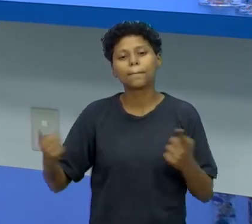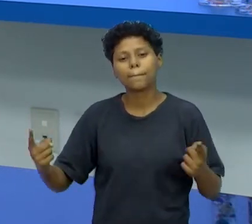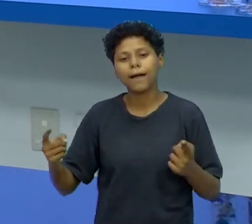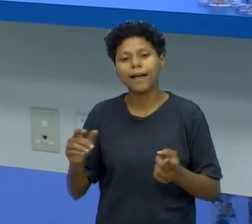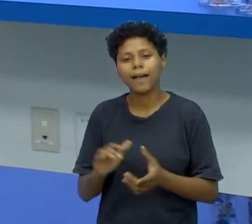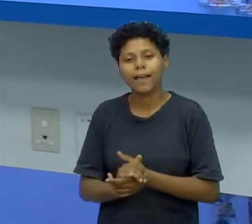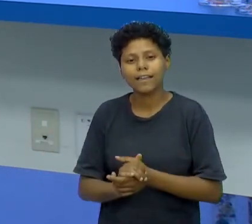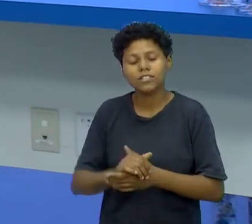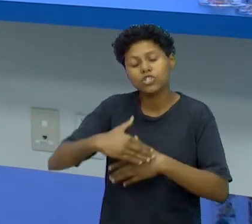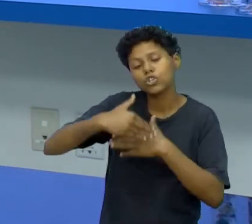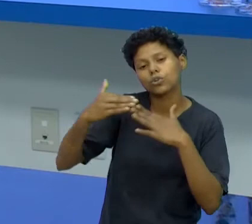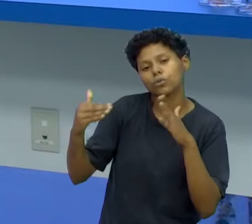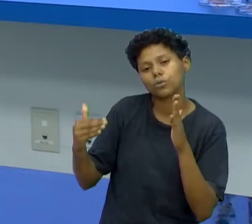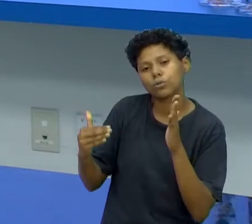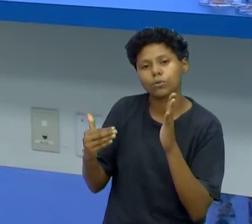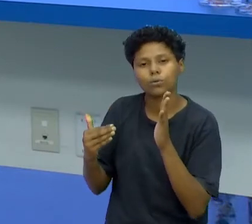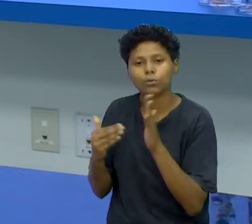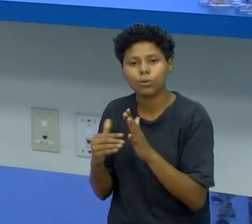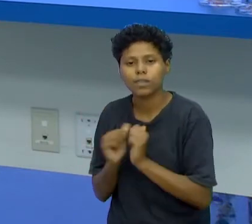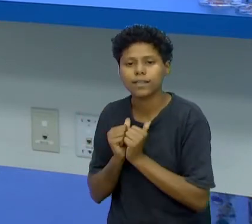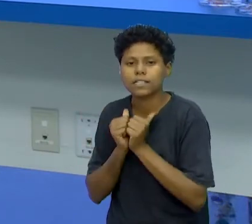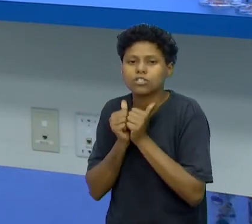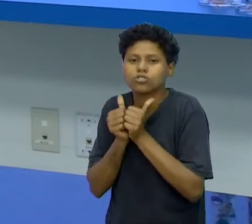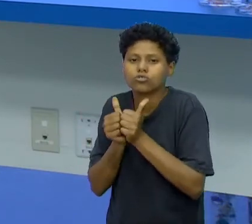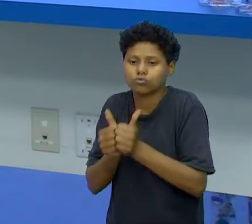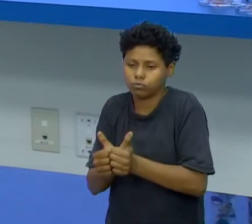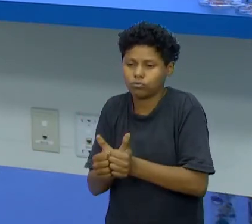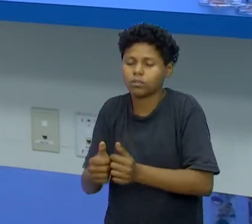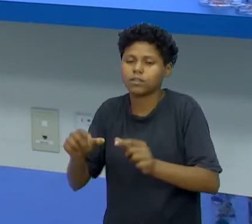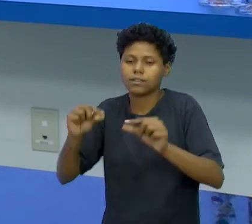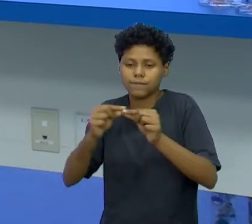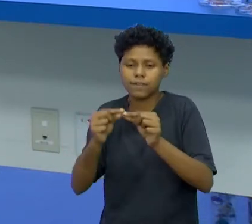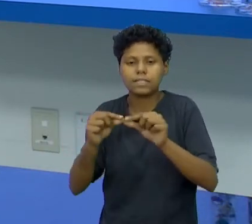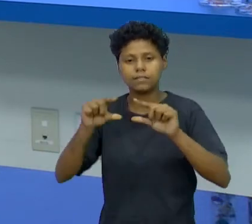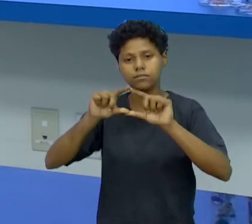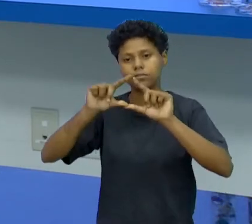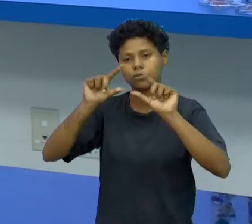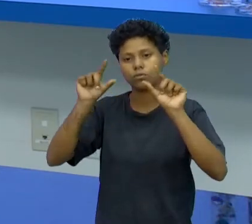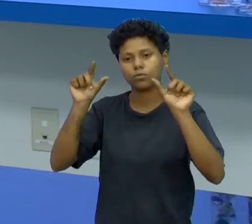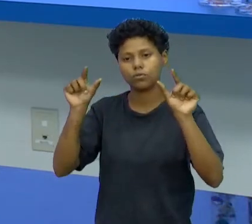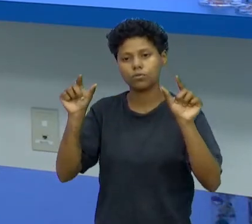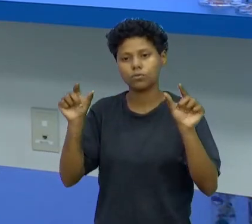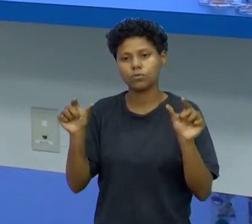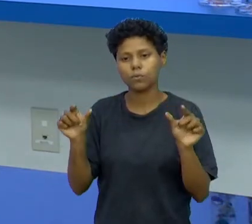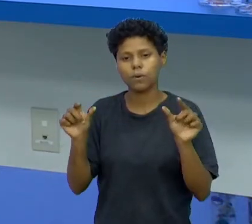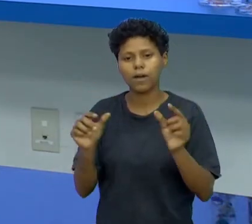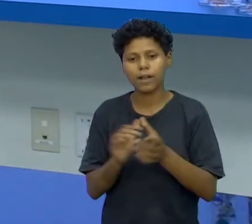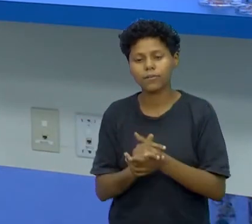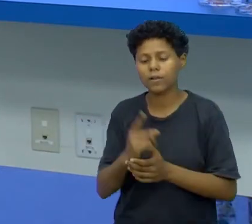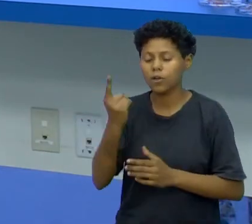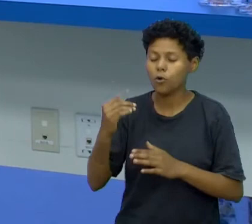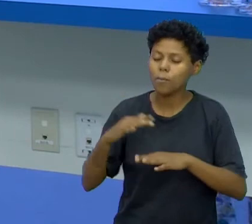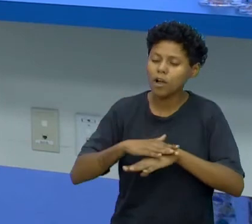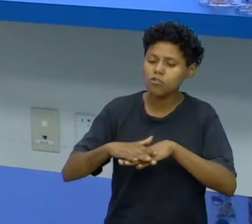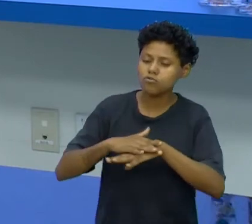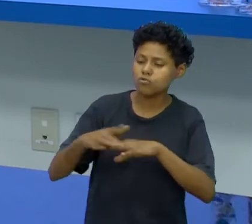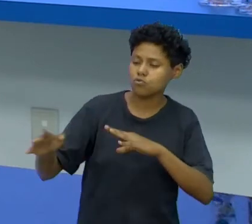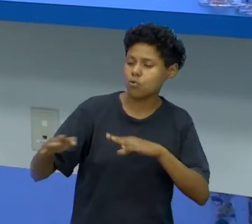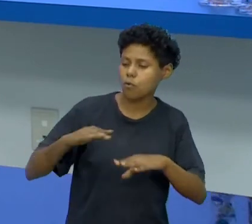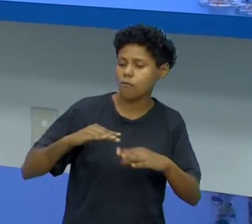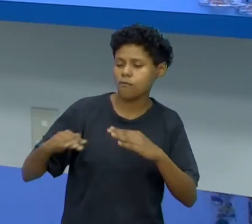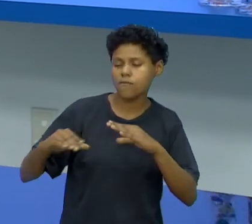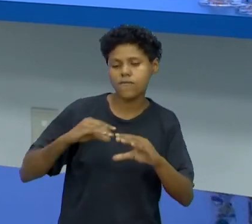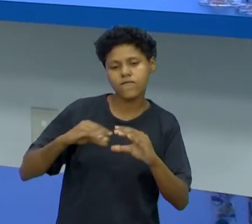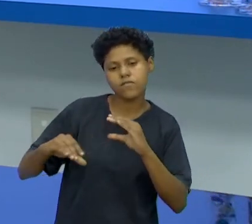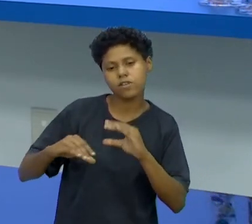fazendo o arco é de uma interação de forças entre uma e outra, é isso daí mesmo, né? Dá para a